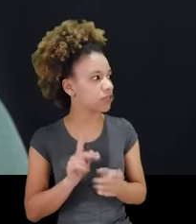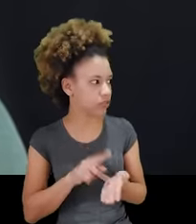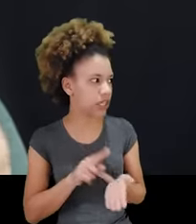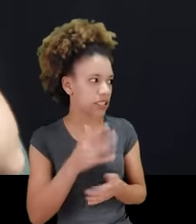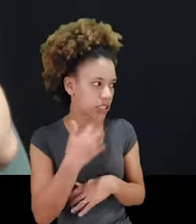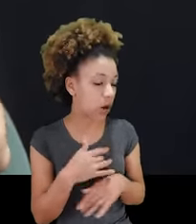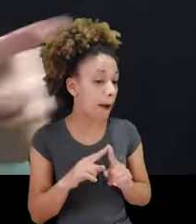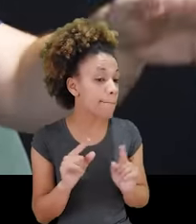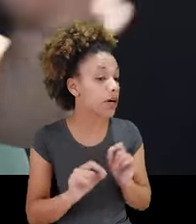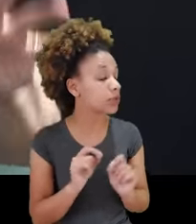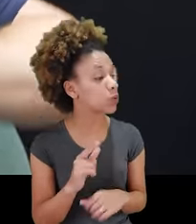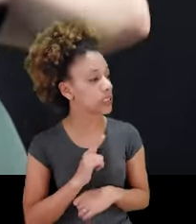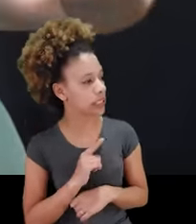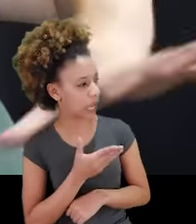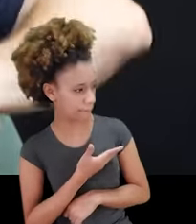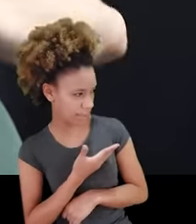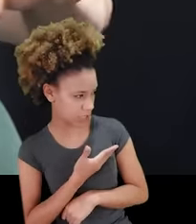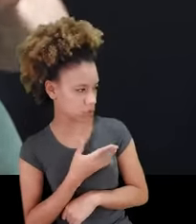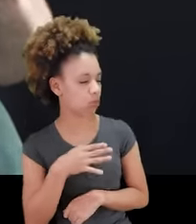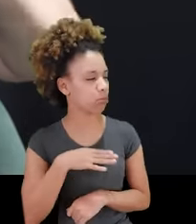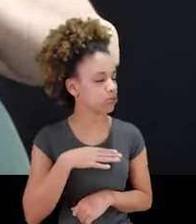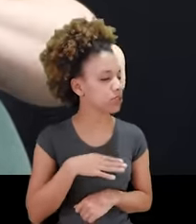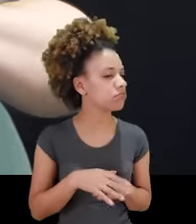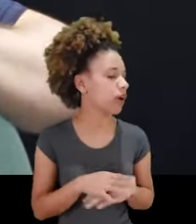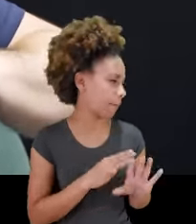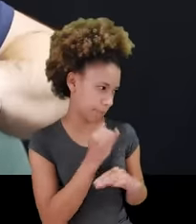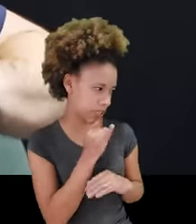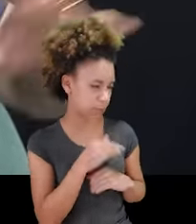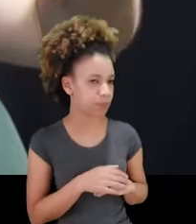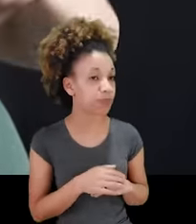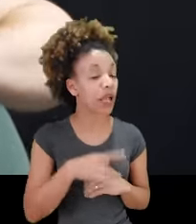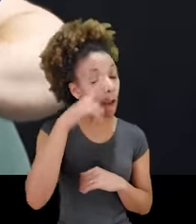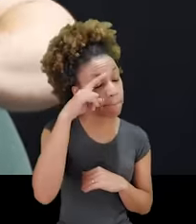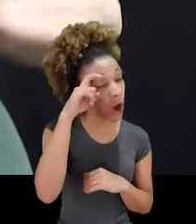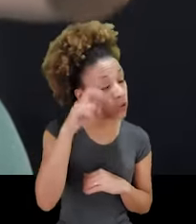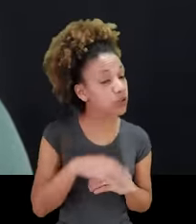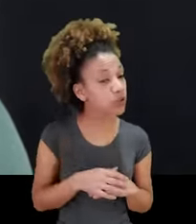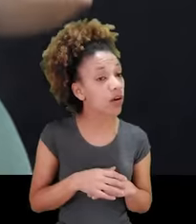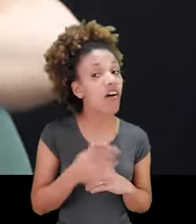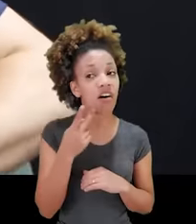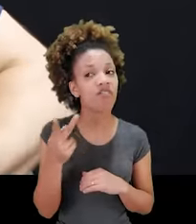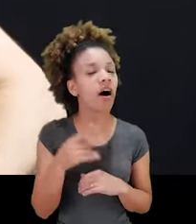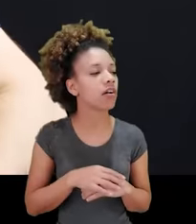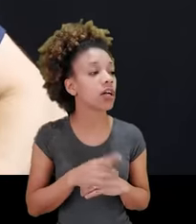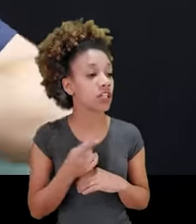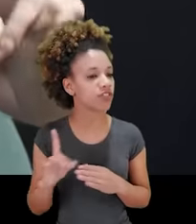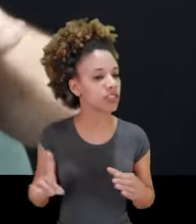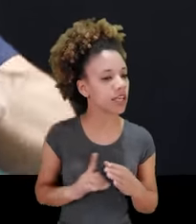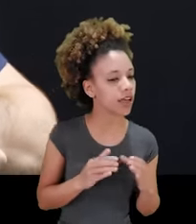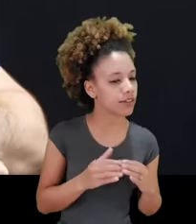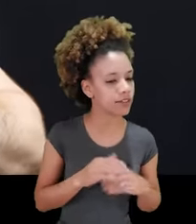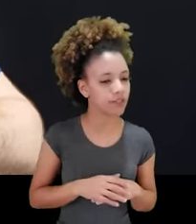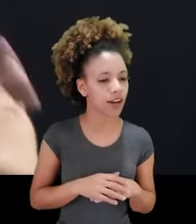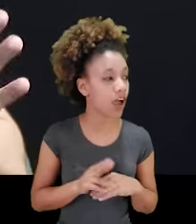são sérios. Mas tem uma coisa que a gente tem amigos, assim, portugueses, assim, fala assim, Maurício, fala meu nome lá que você entra. Aí você